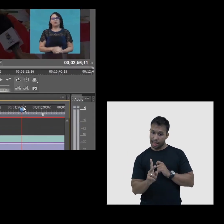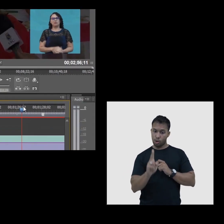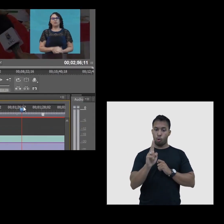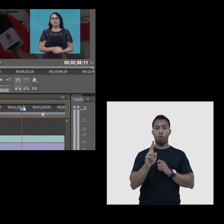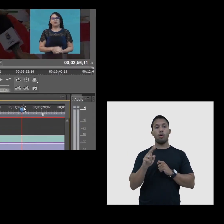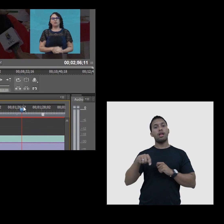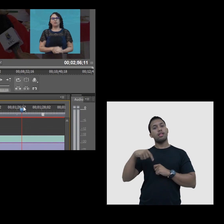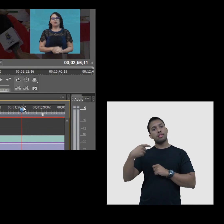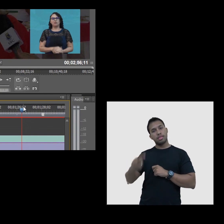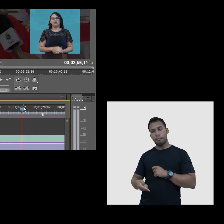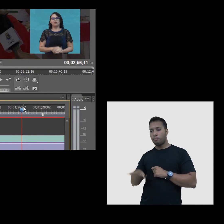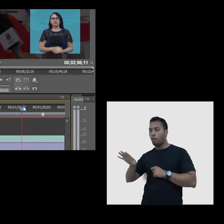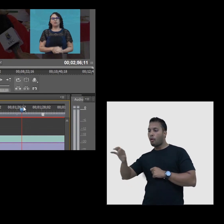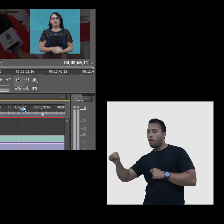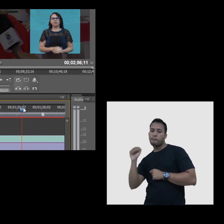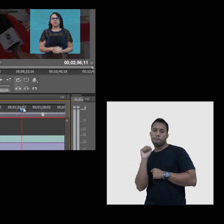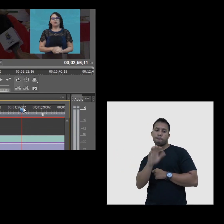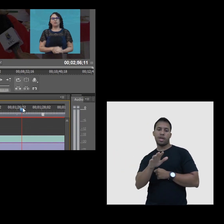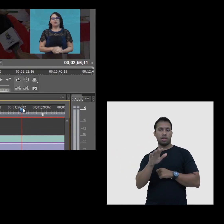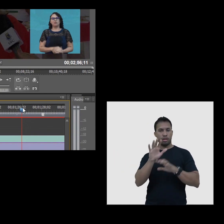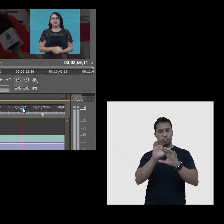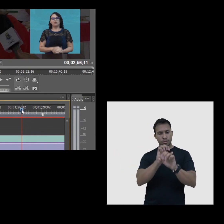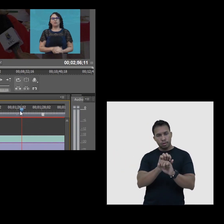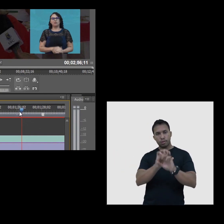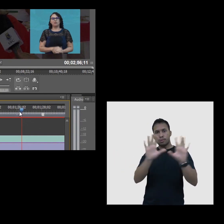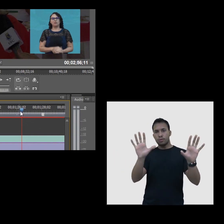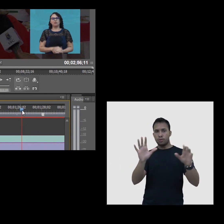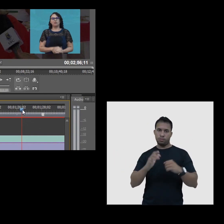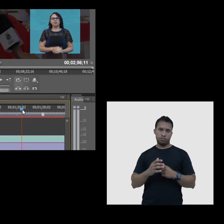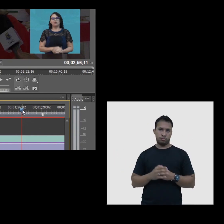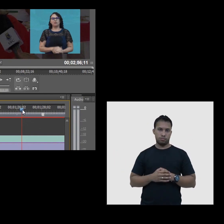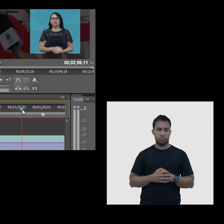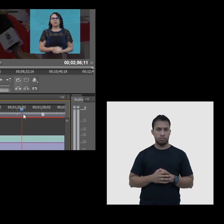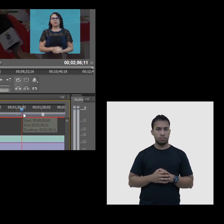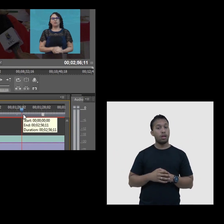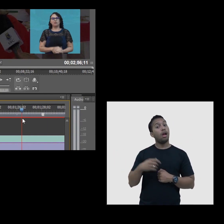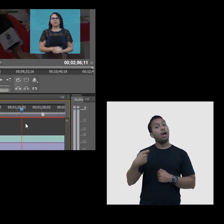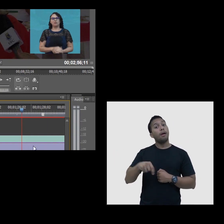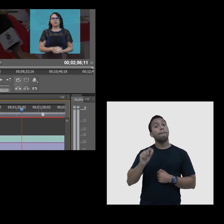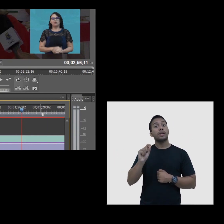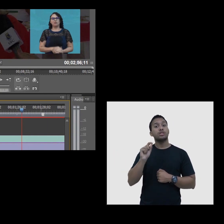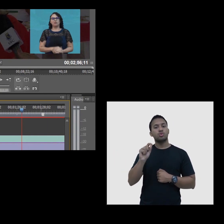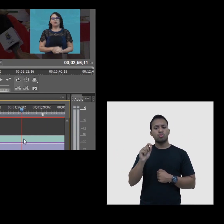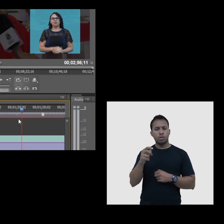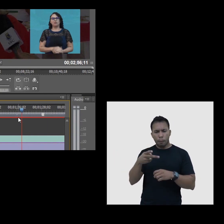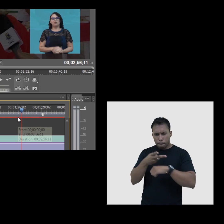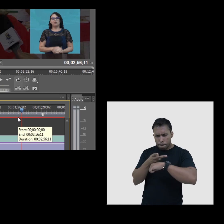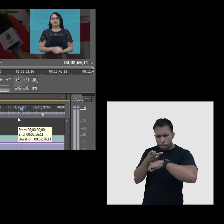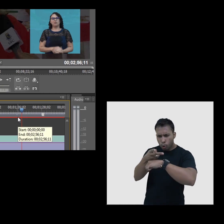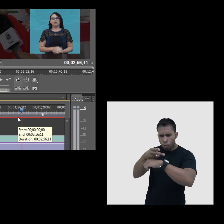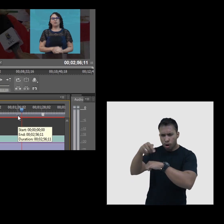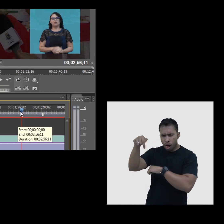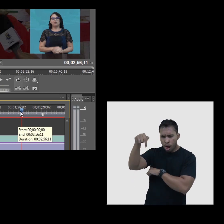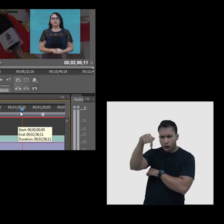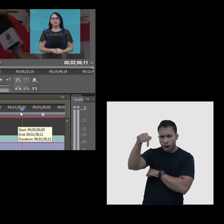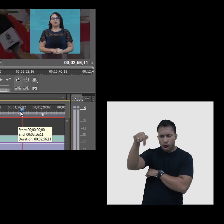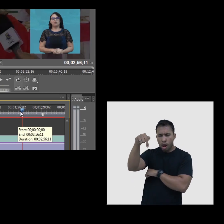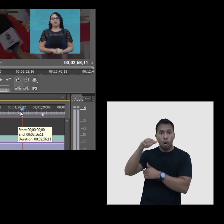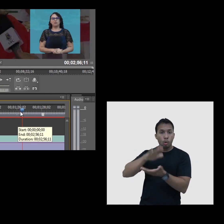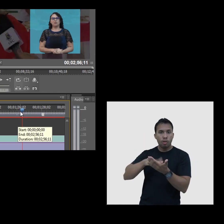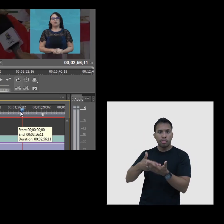fazer o corte para aplicar esse efeito também na nossa camada do intérprete, né? Para isso a gente tem que